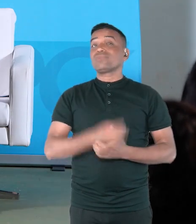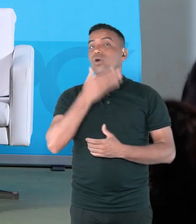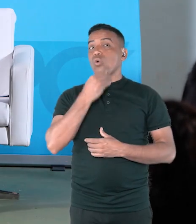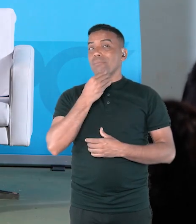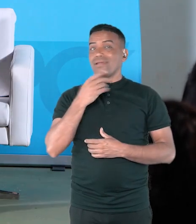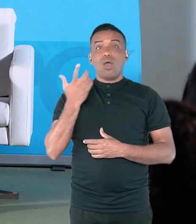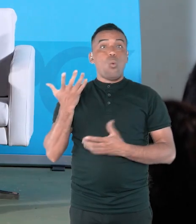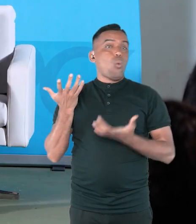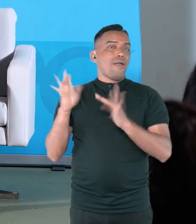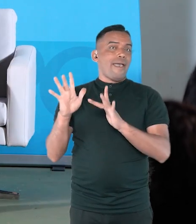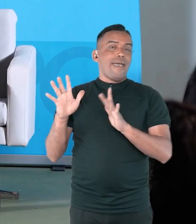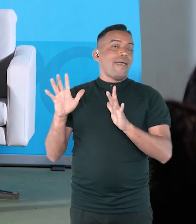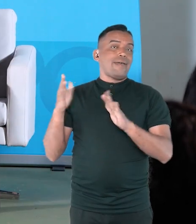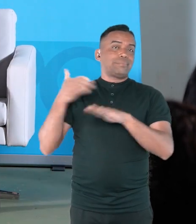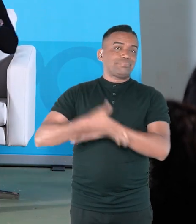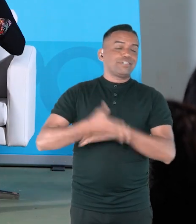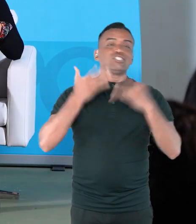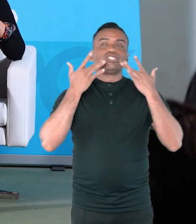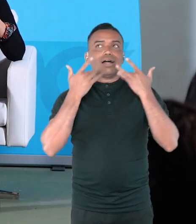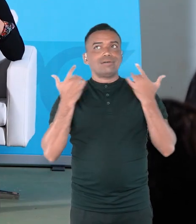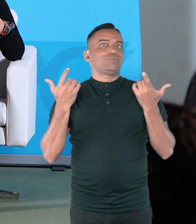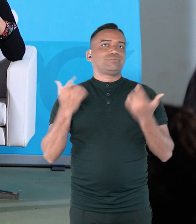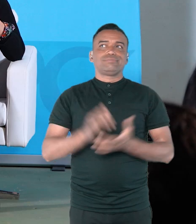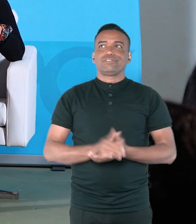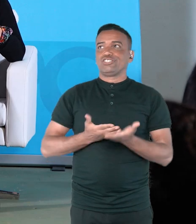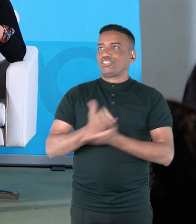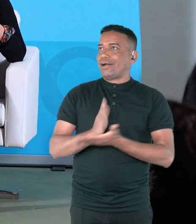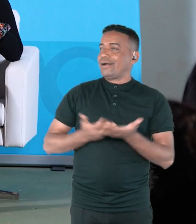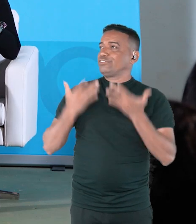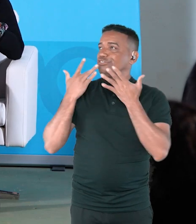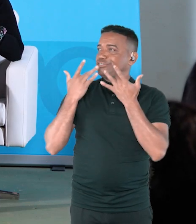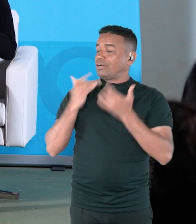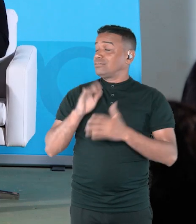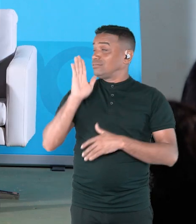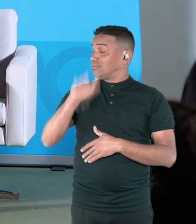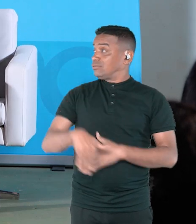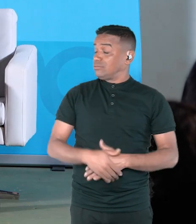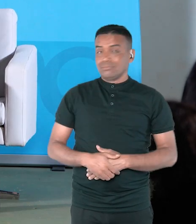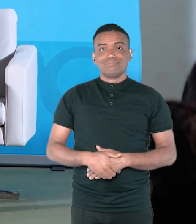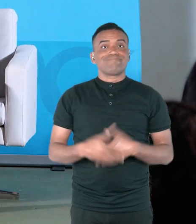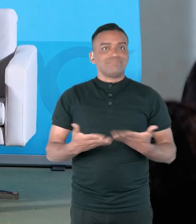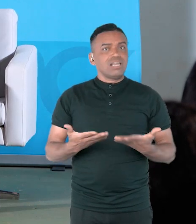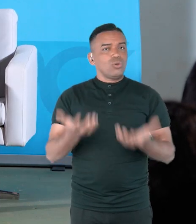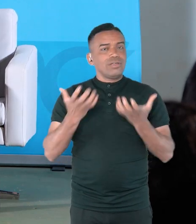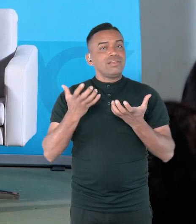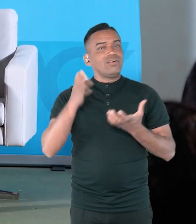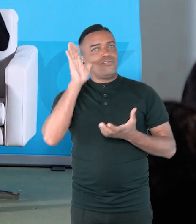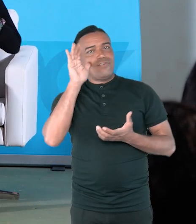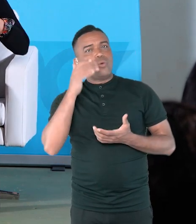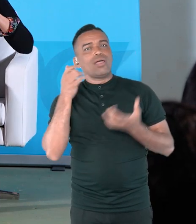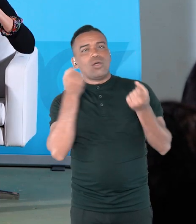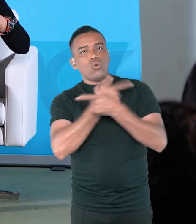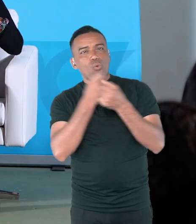você vê aquele cara que não queria estar ali, que não queria vir, que acha teatro chato, que não tem intimidade com aquele negócio. Ele